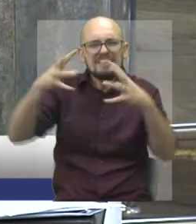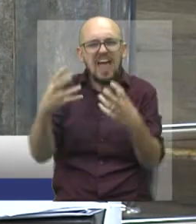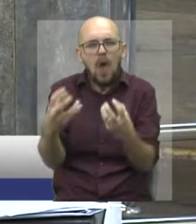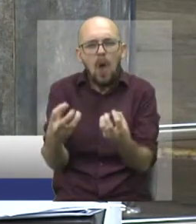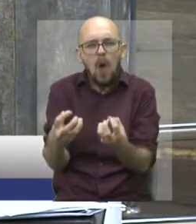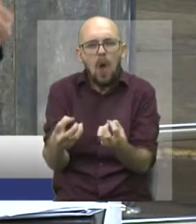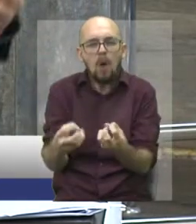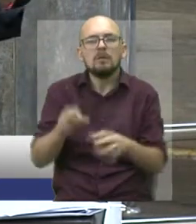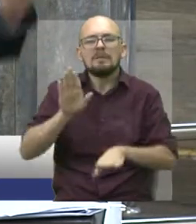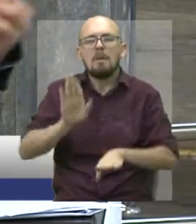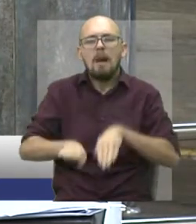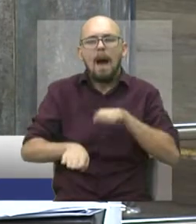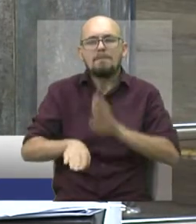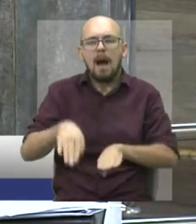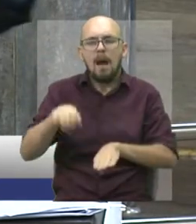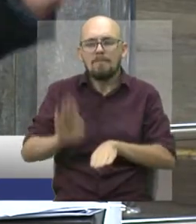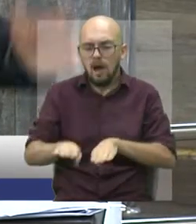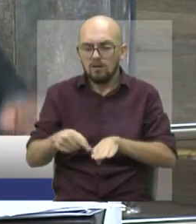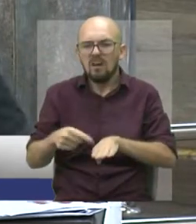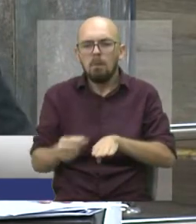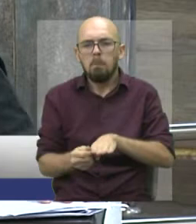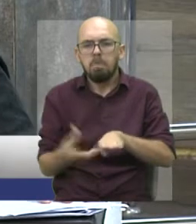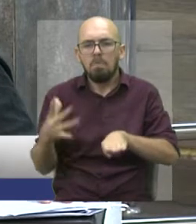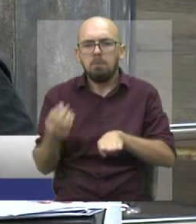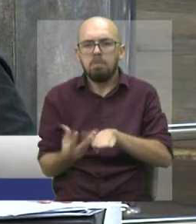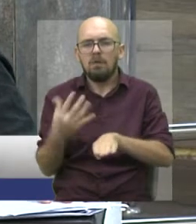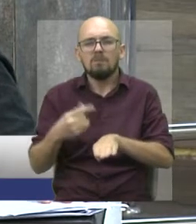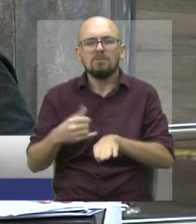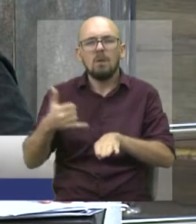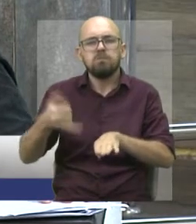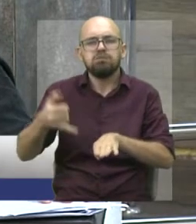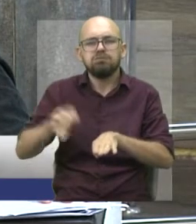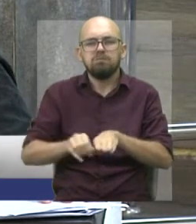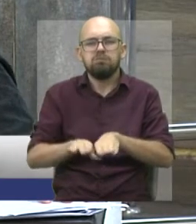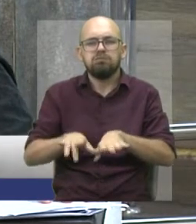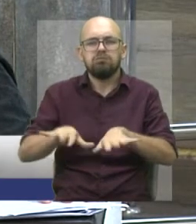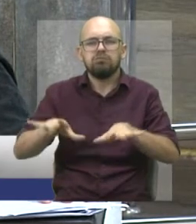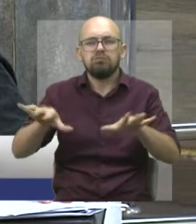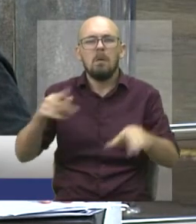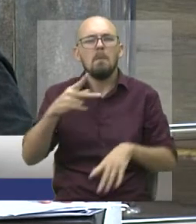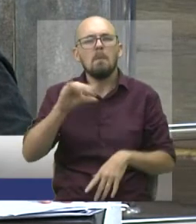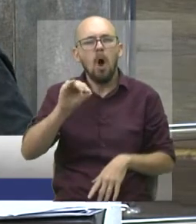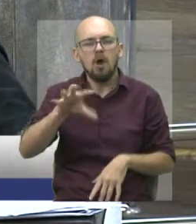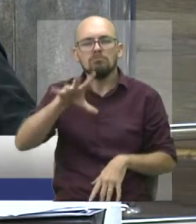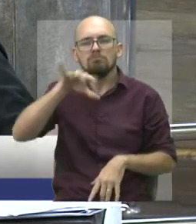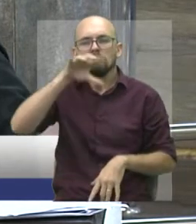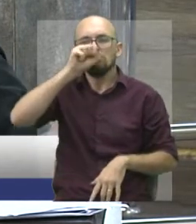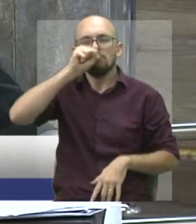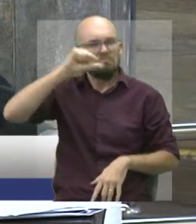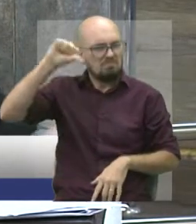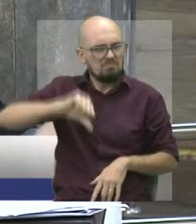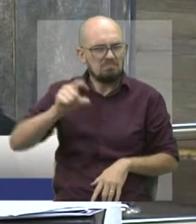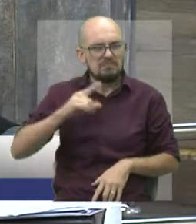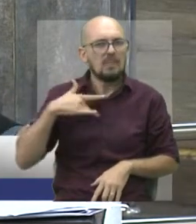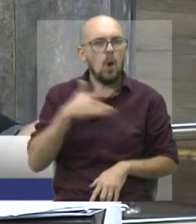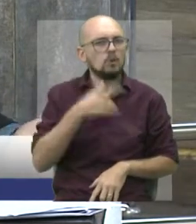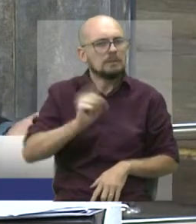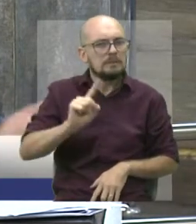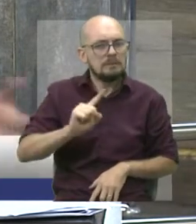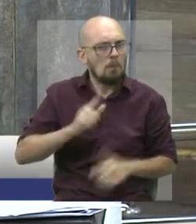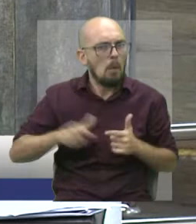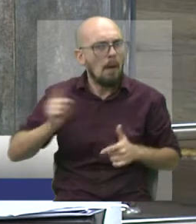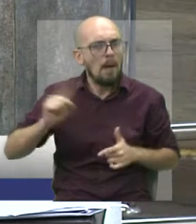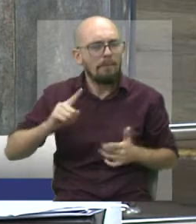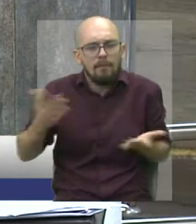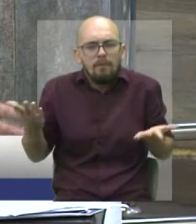passam, sobe aquele pó, aquelas fezes, não vai causar problema, dano à saúde também? Então eu não vejo, eu não